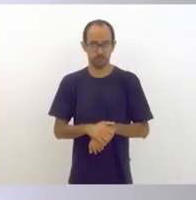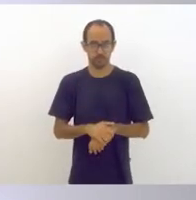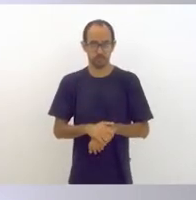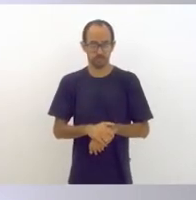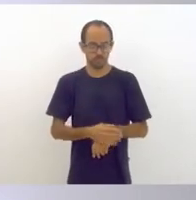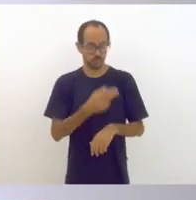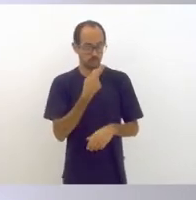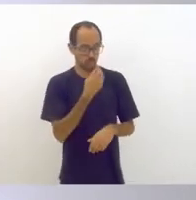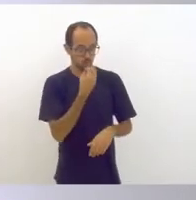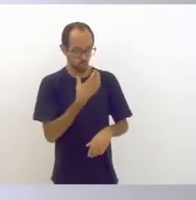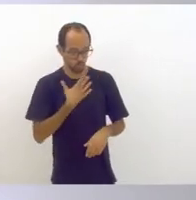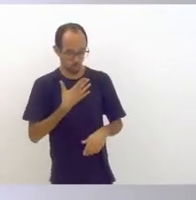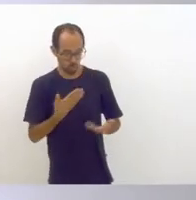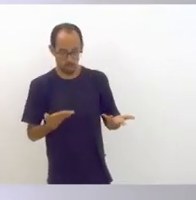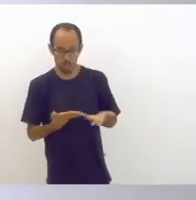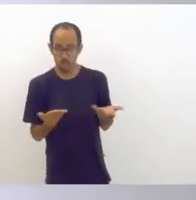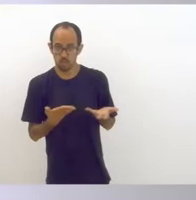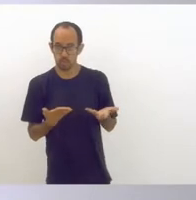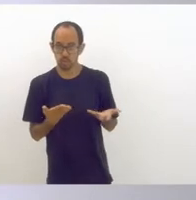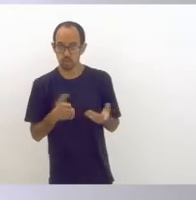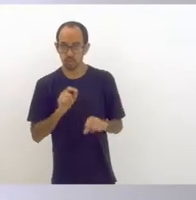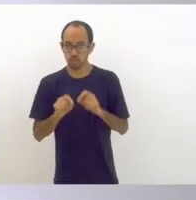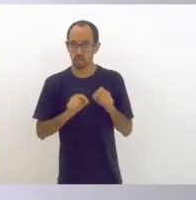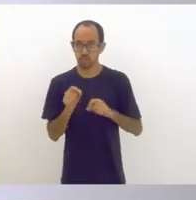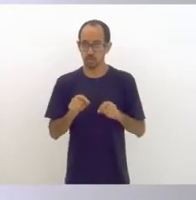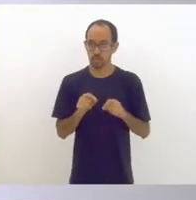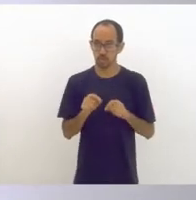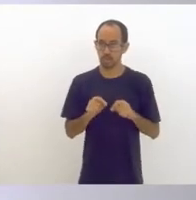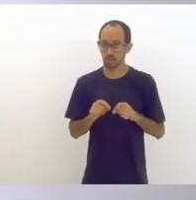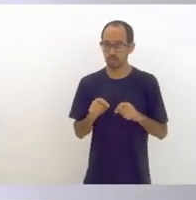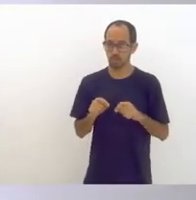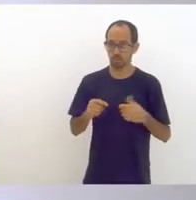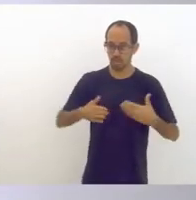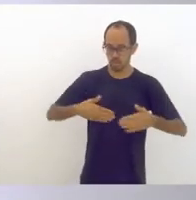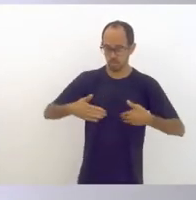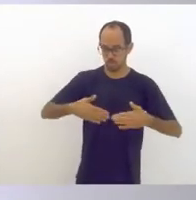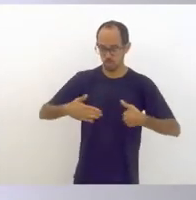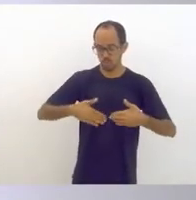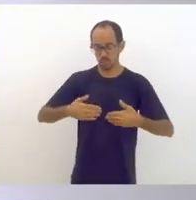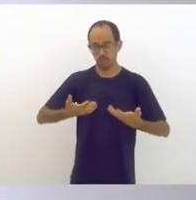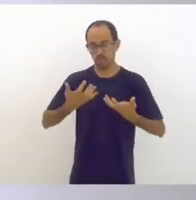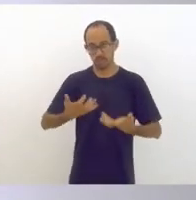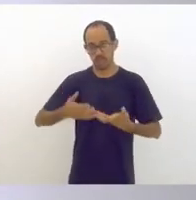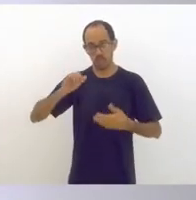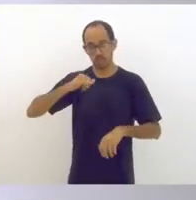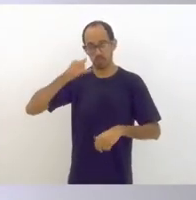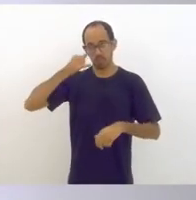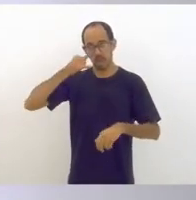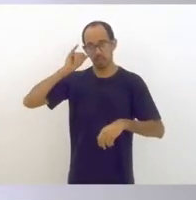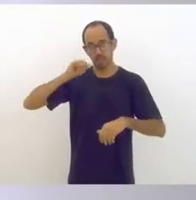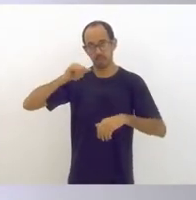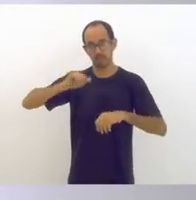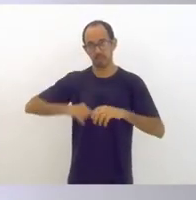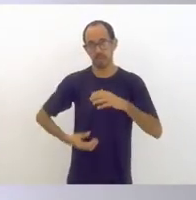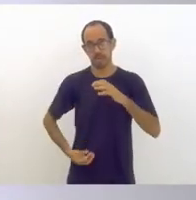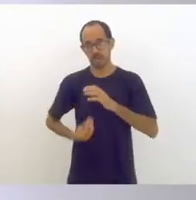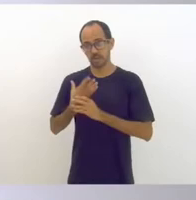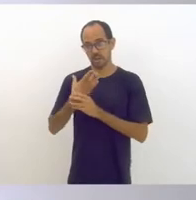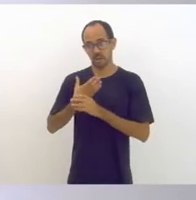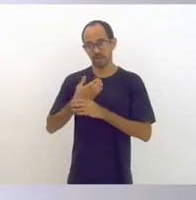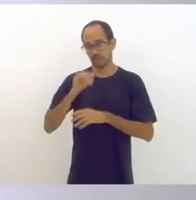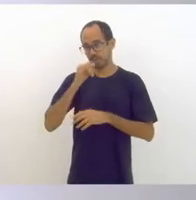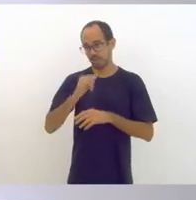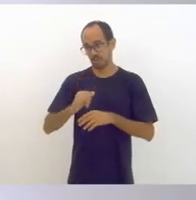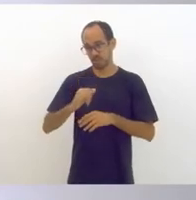do que ele nos relatou hoje. Uma indústria querendo se instalar em Barra Mansa para produção de energia renovável,